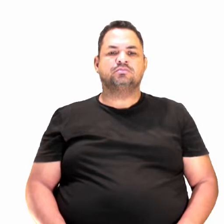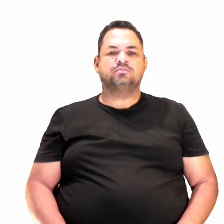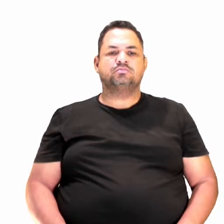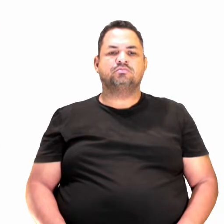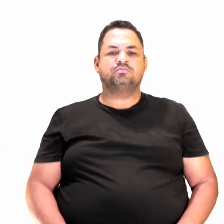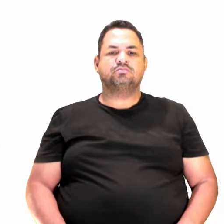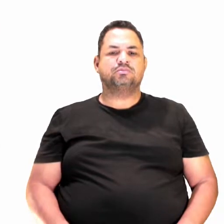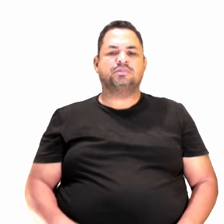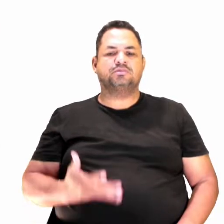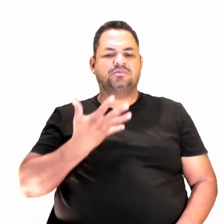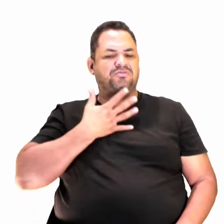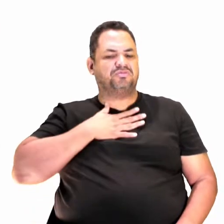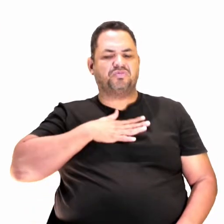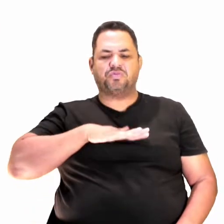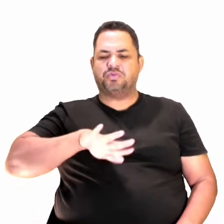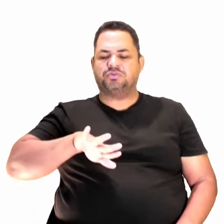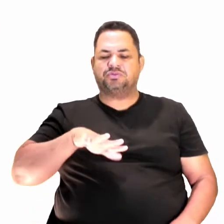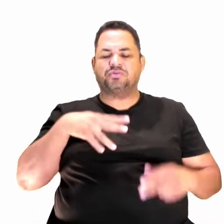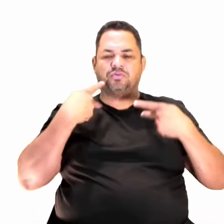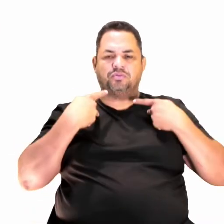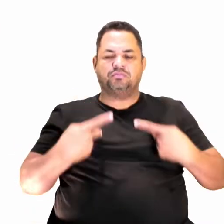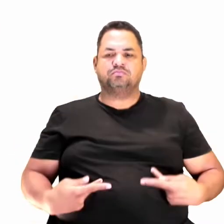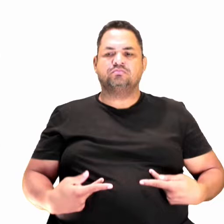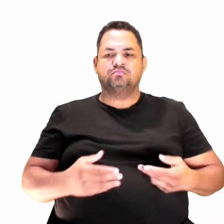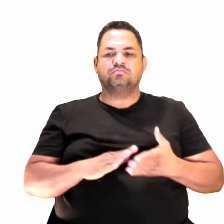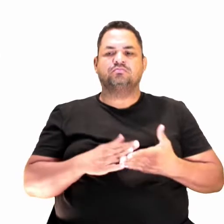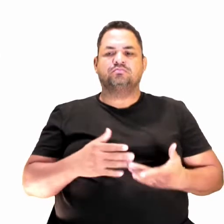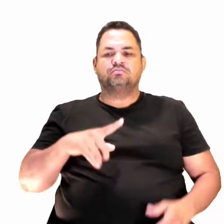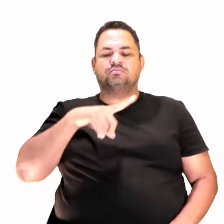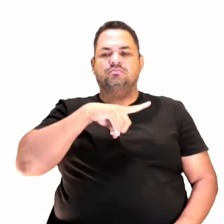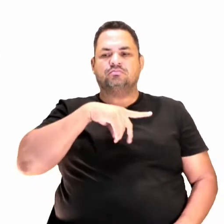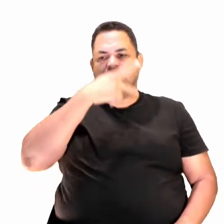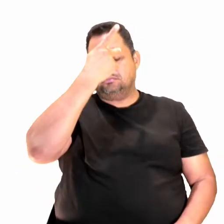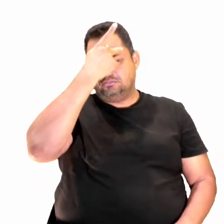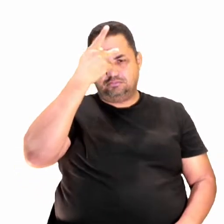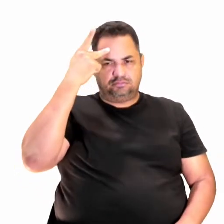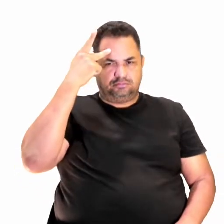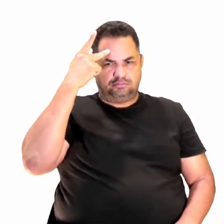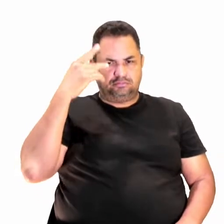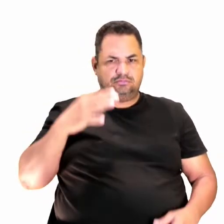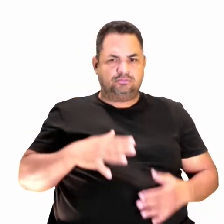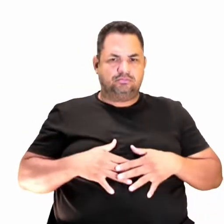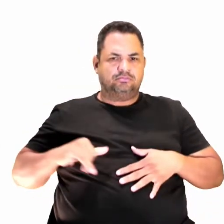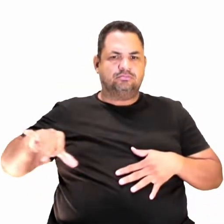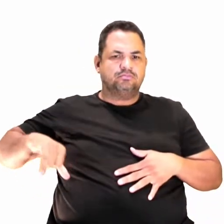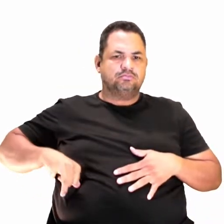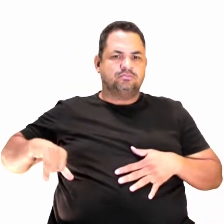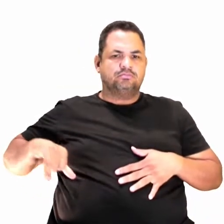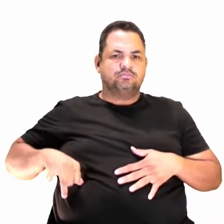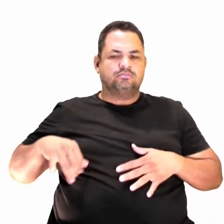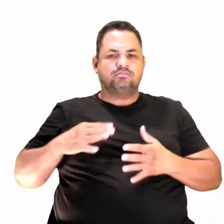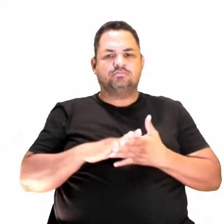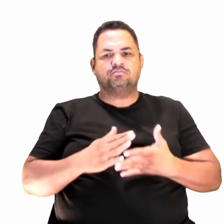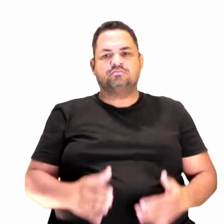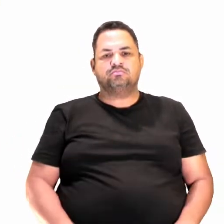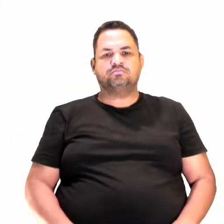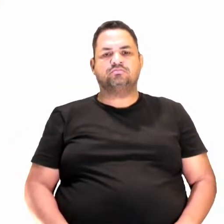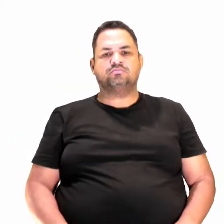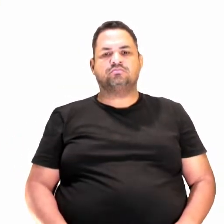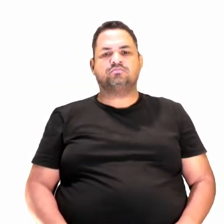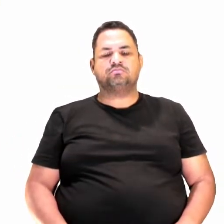insatisfação corporal. Muitas vezes as pessoas que sofrem, oftentimes people suffering